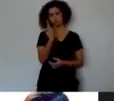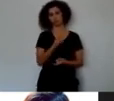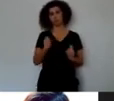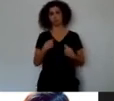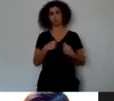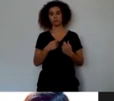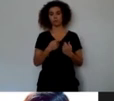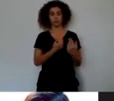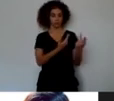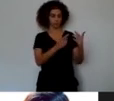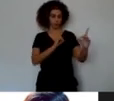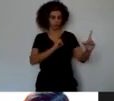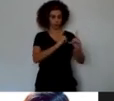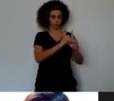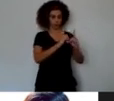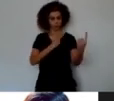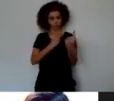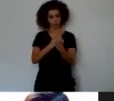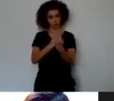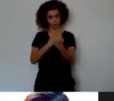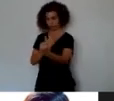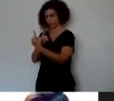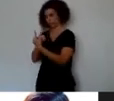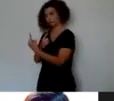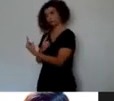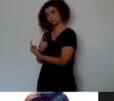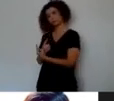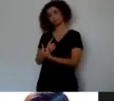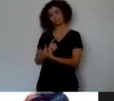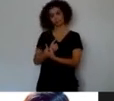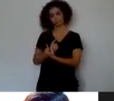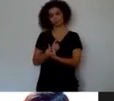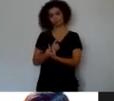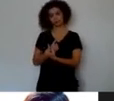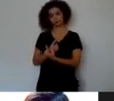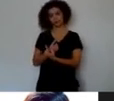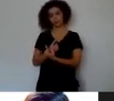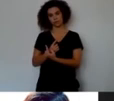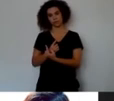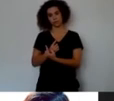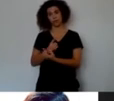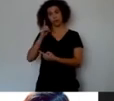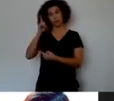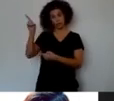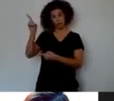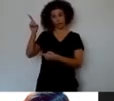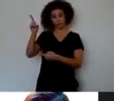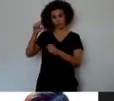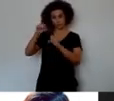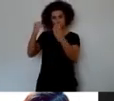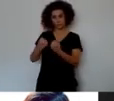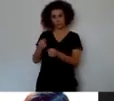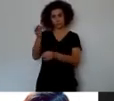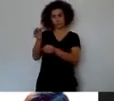mais. E a solidão a gente sente também lá por quem está correndo atrás das leis, né? No